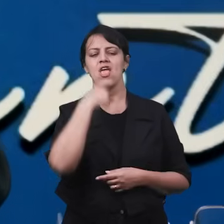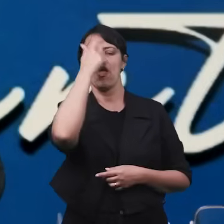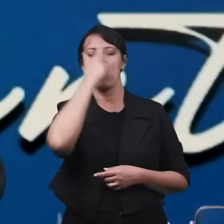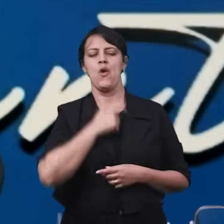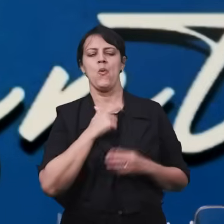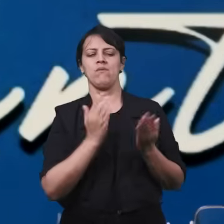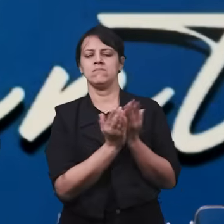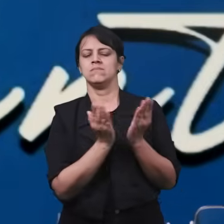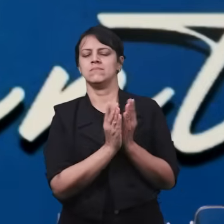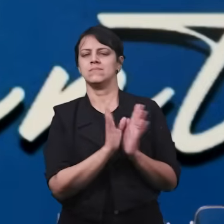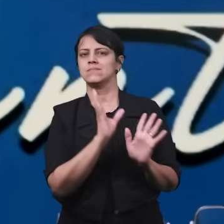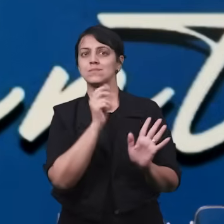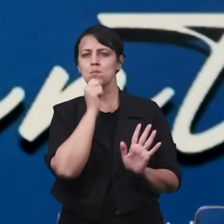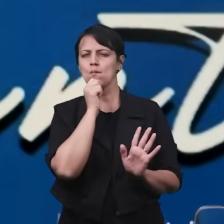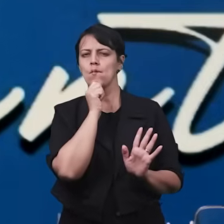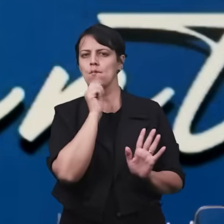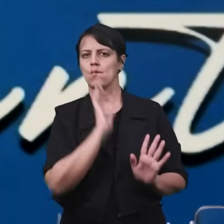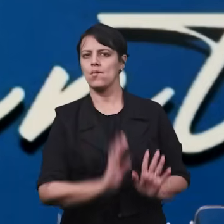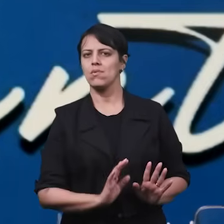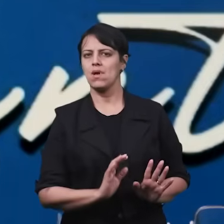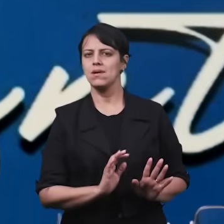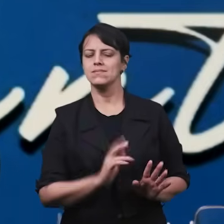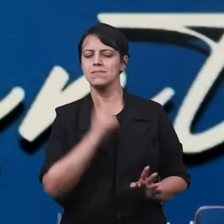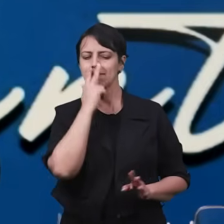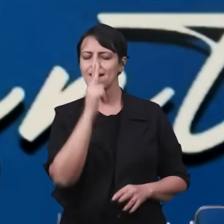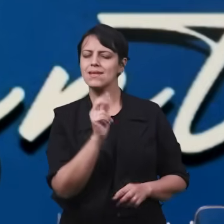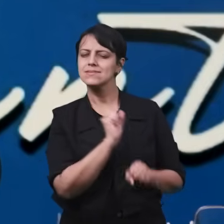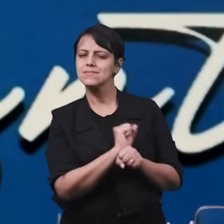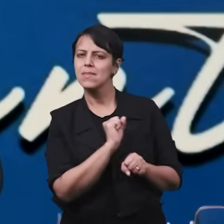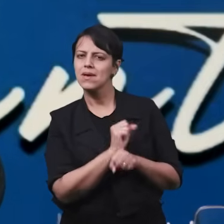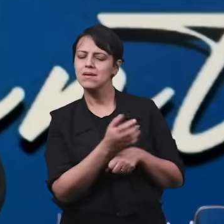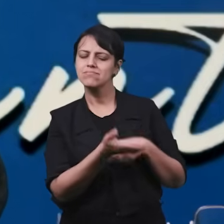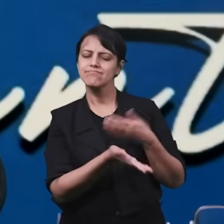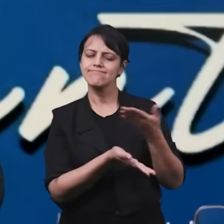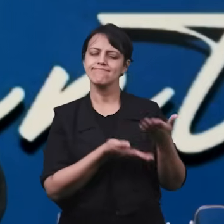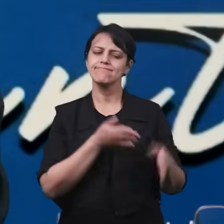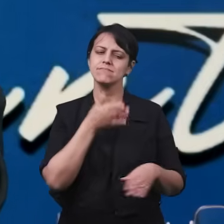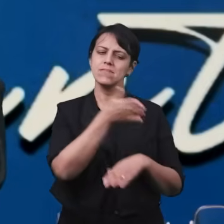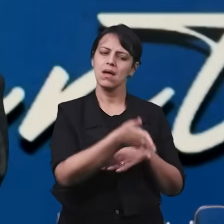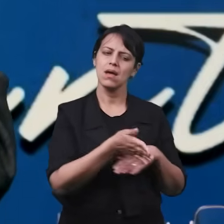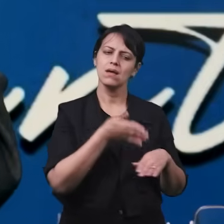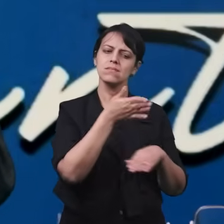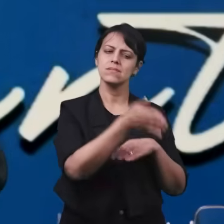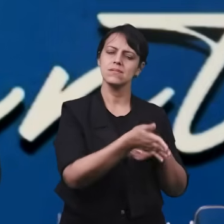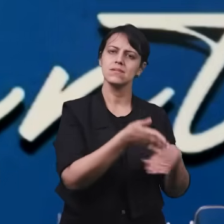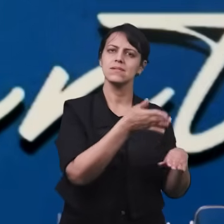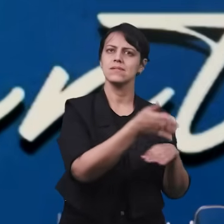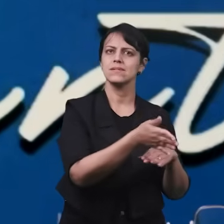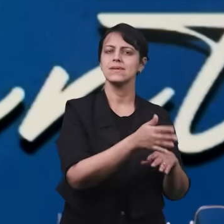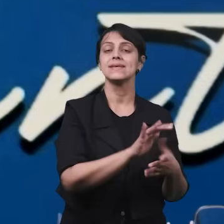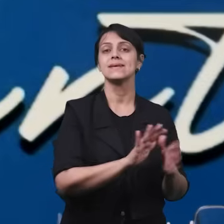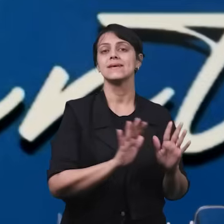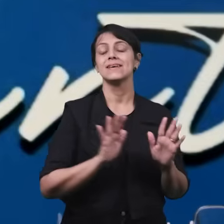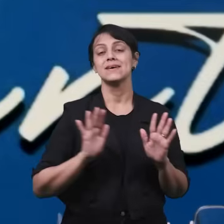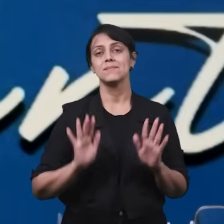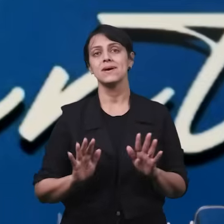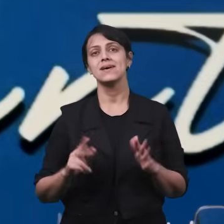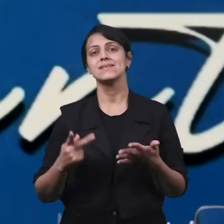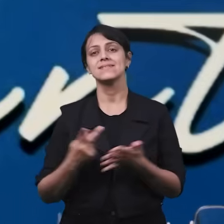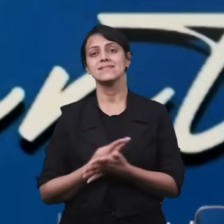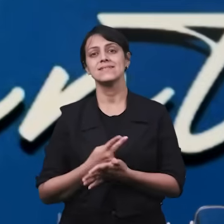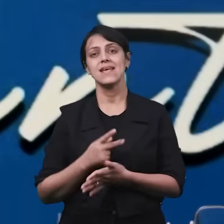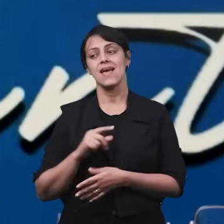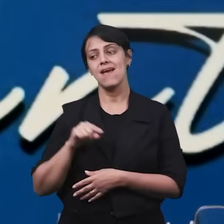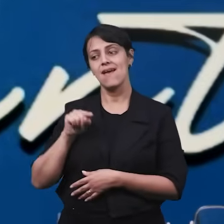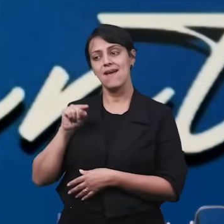diz da igreja. É uma postura dela e tudo, ela tem o direito de dizer, né? Eu estou ainda na minha religião. Mas o